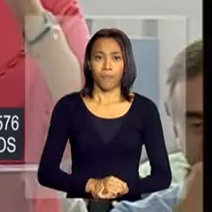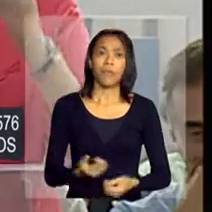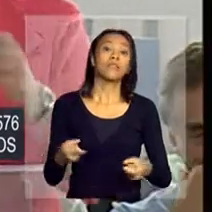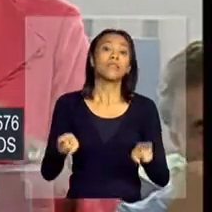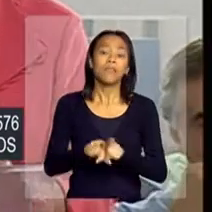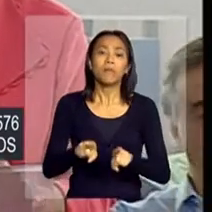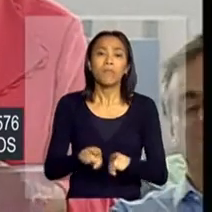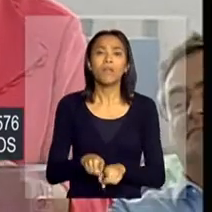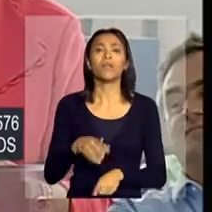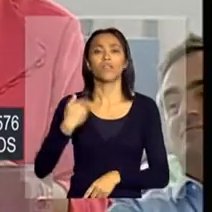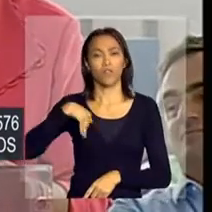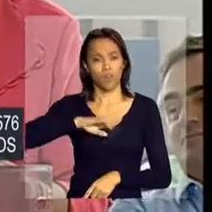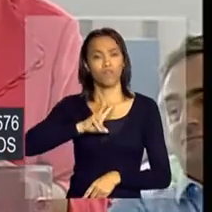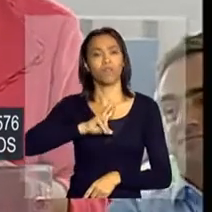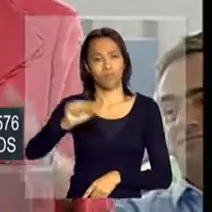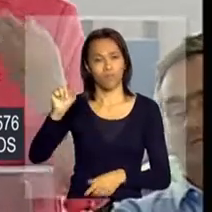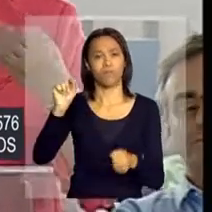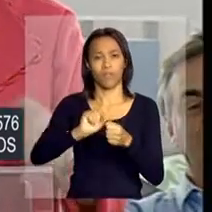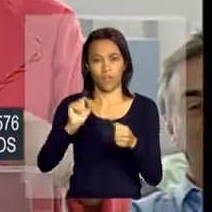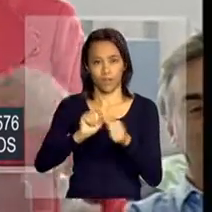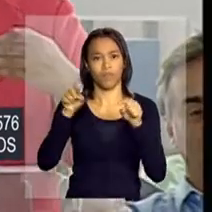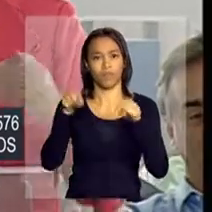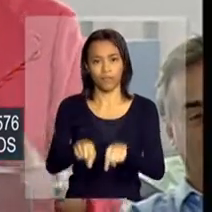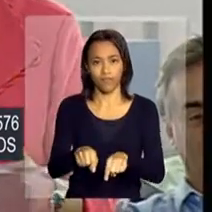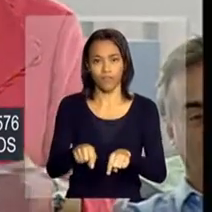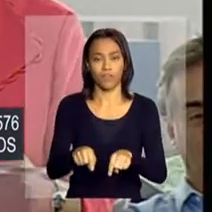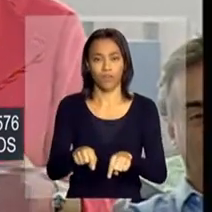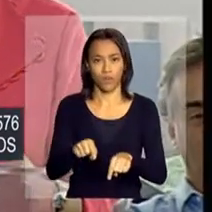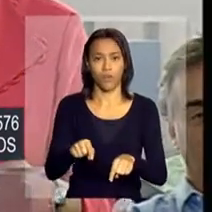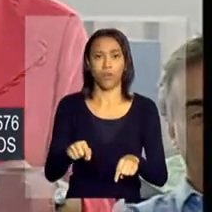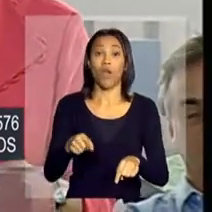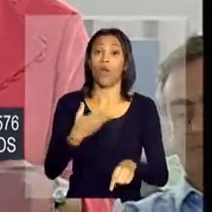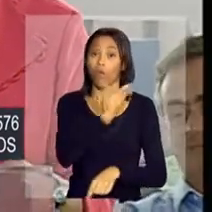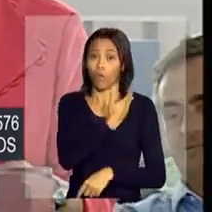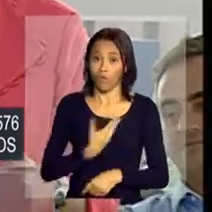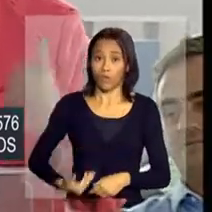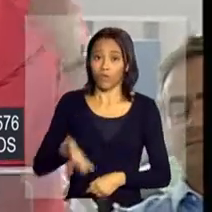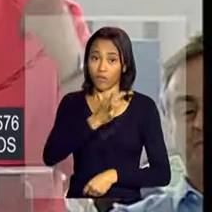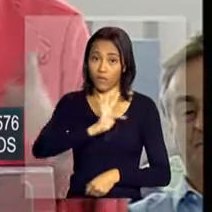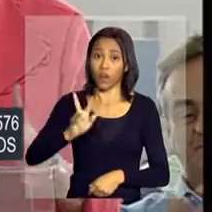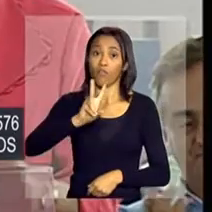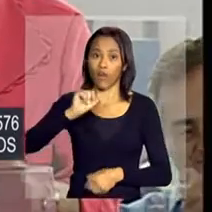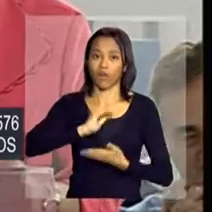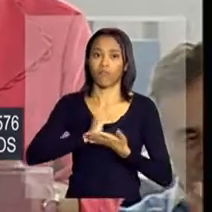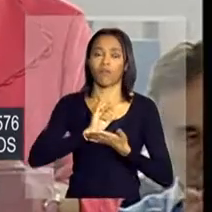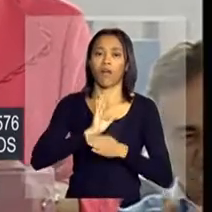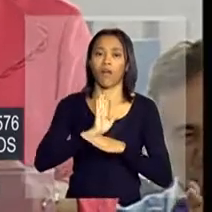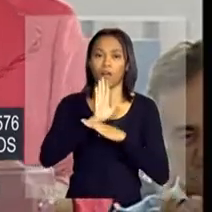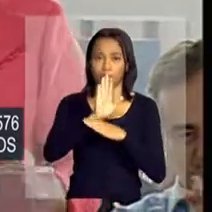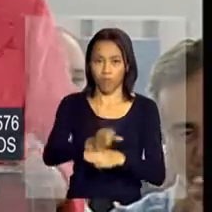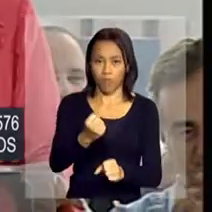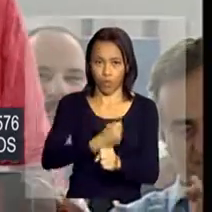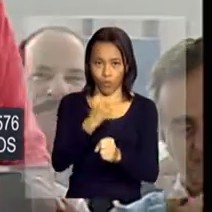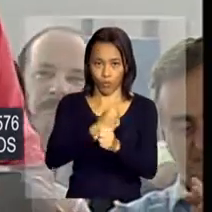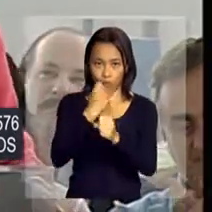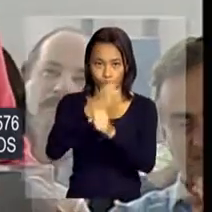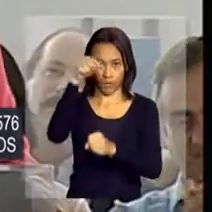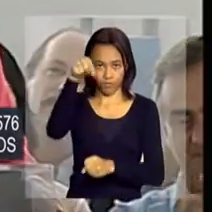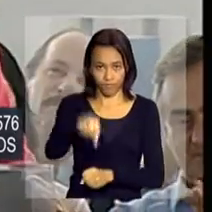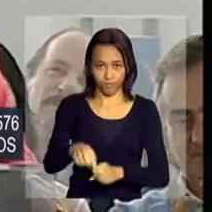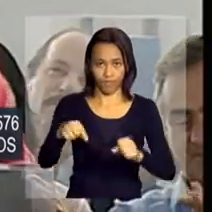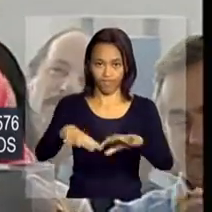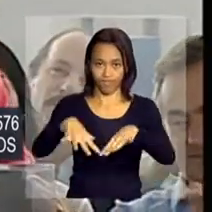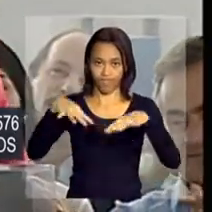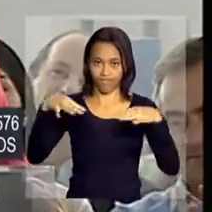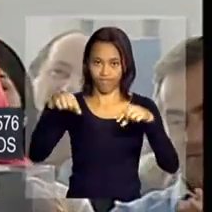fato, nós iremos fazer isso. De fato, o governo federal vai contribuir. E vou explicar